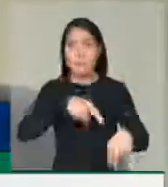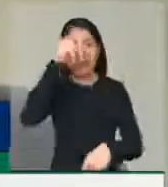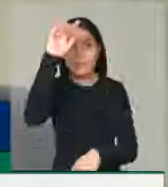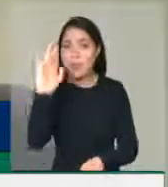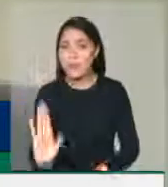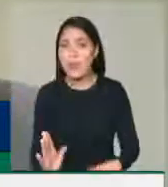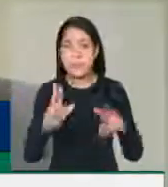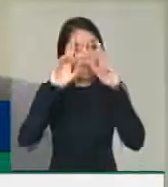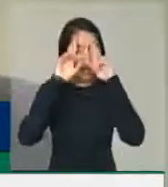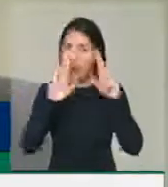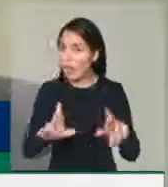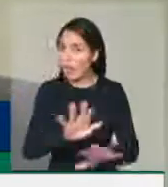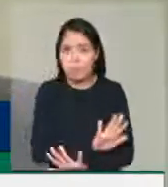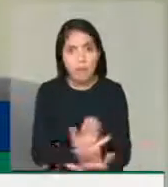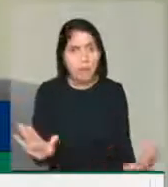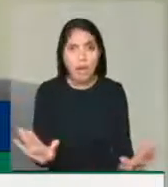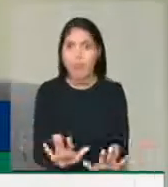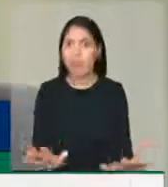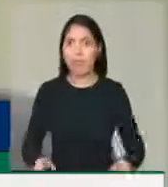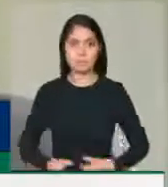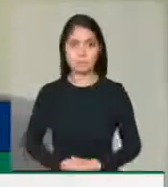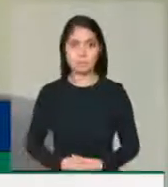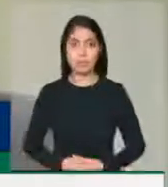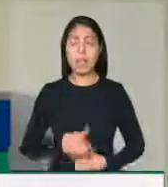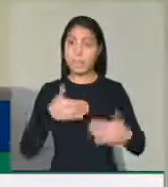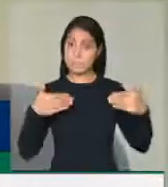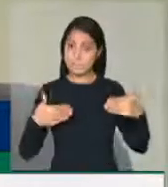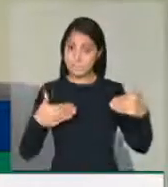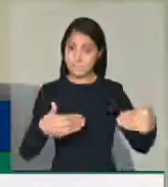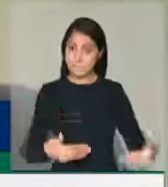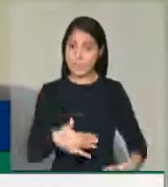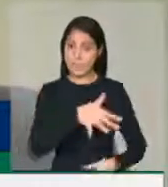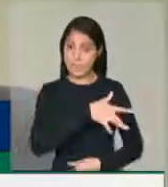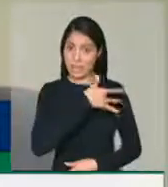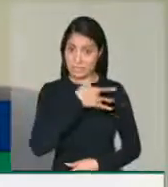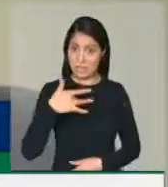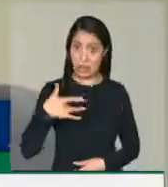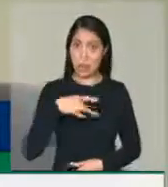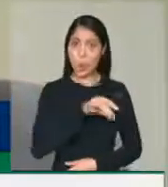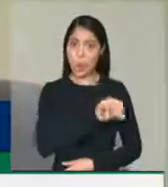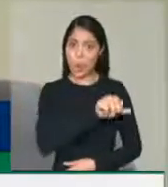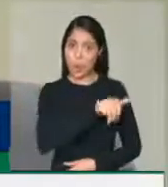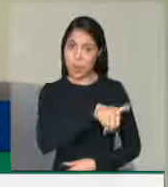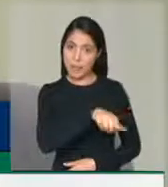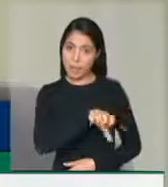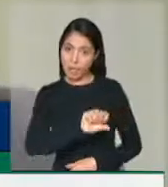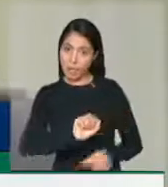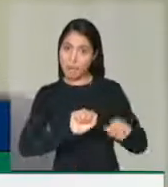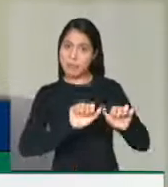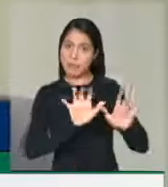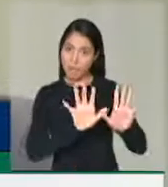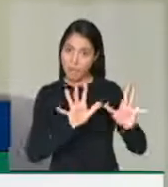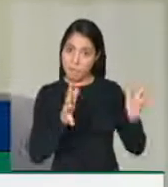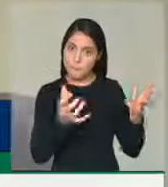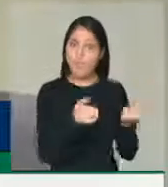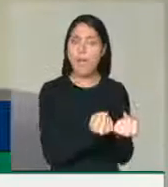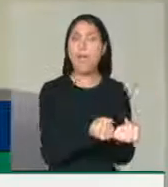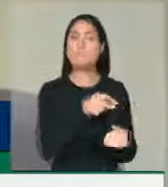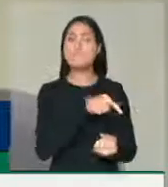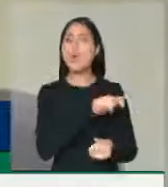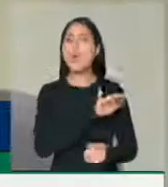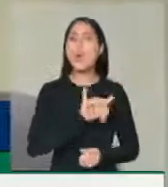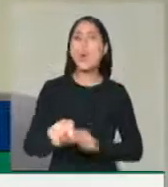da saúde que diz que o único remédio que a gente tem nesse e onde ficar em casa é o de fazer o isolamento social